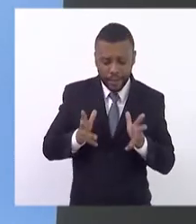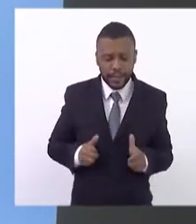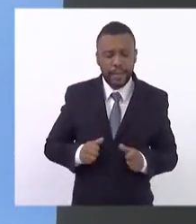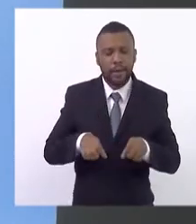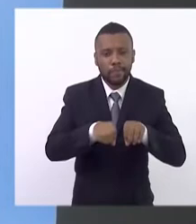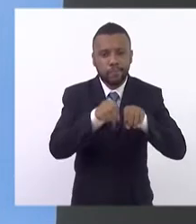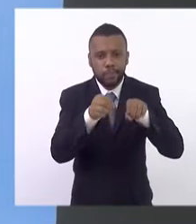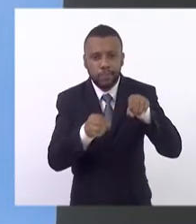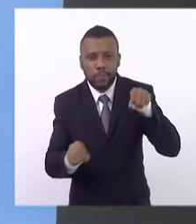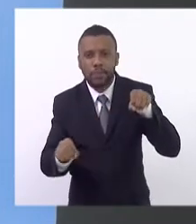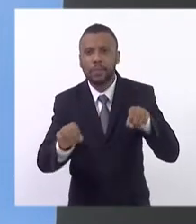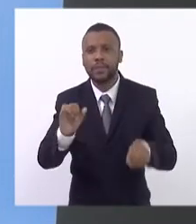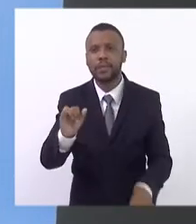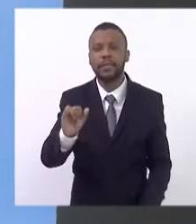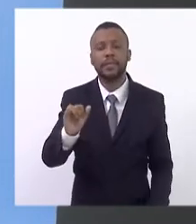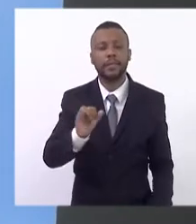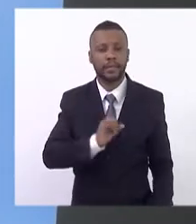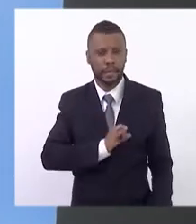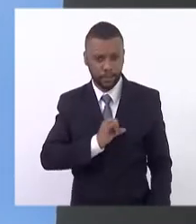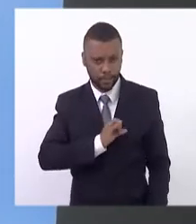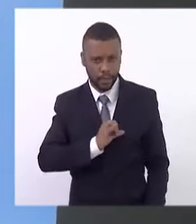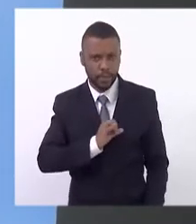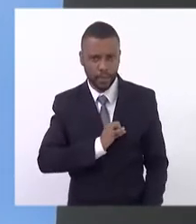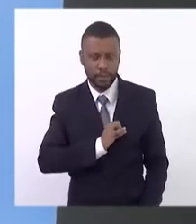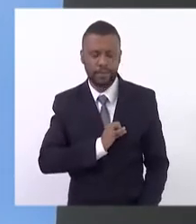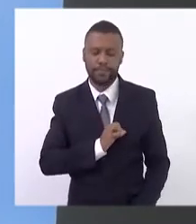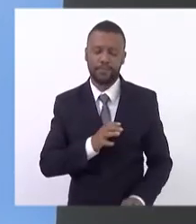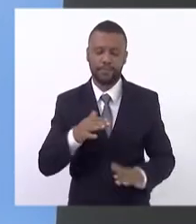Eu, aqui na Assembleia,